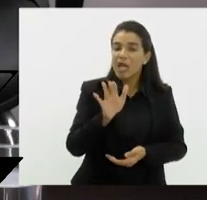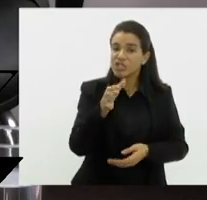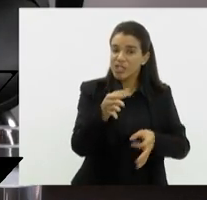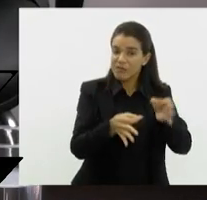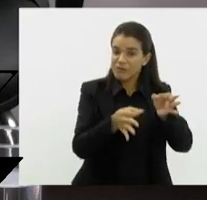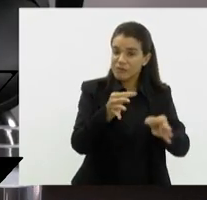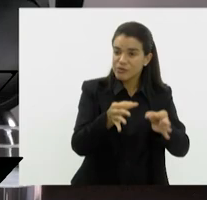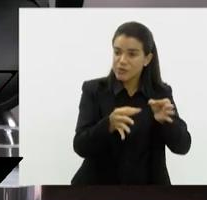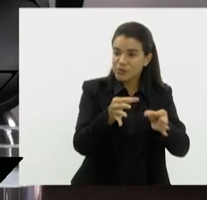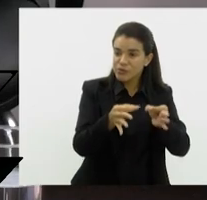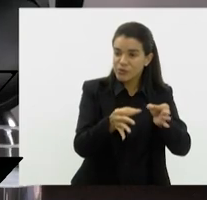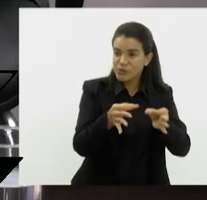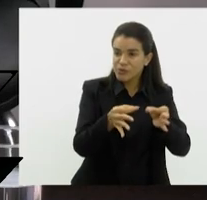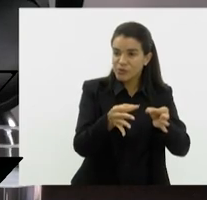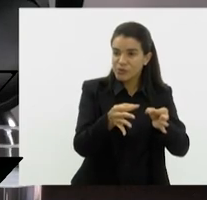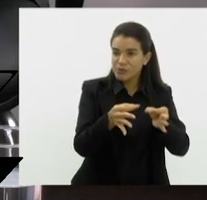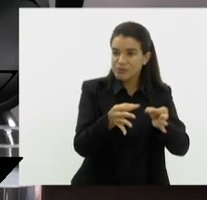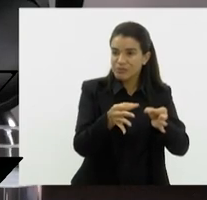aqui,